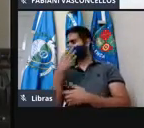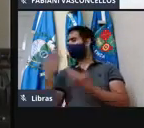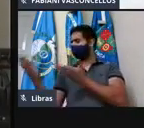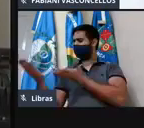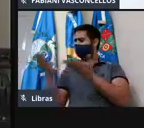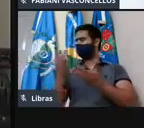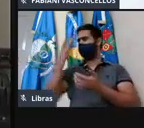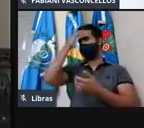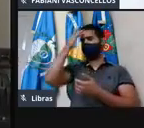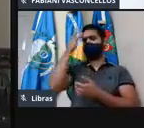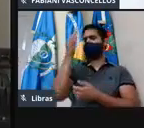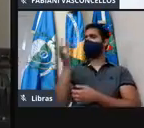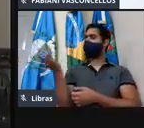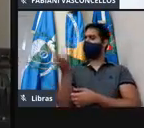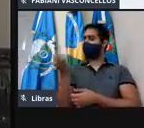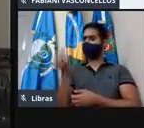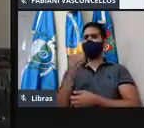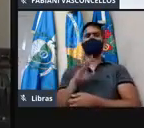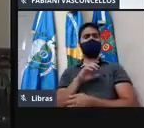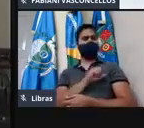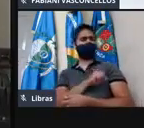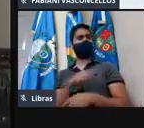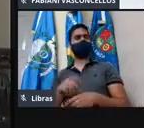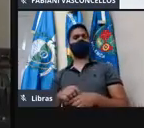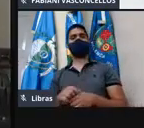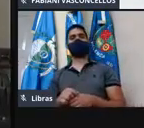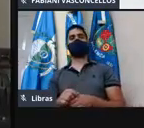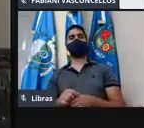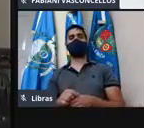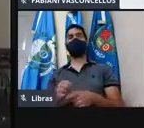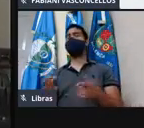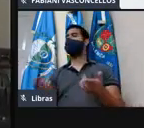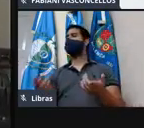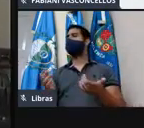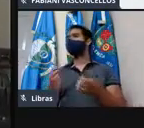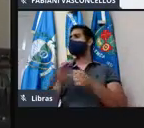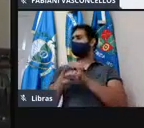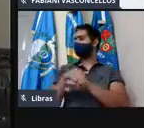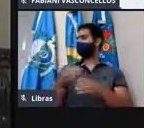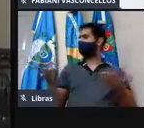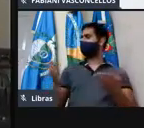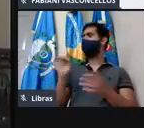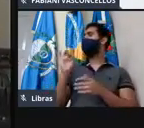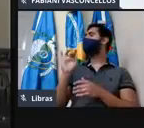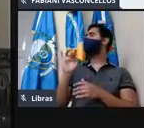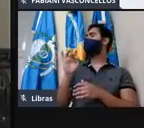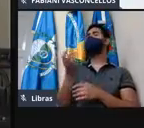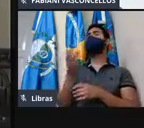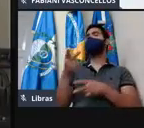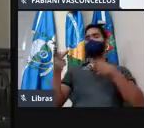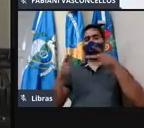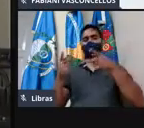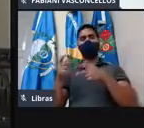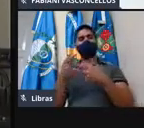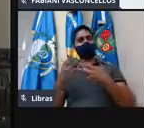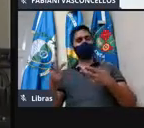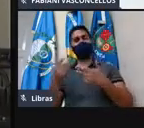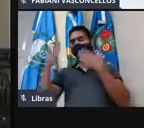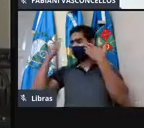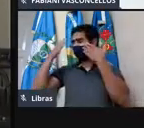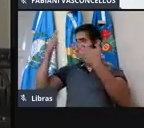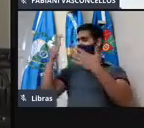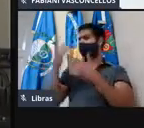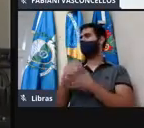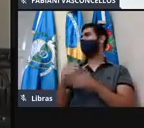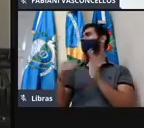Marcelo? Pessoa fina, querida. Então, nessa noite, o que eu queria colocar é isso, tá? Muito